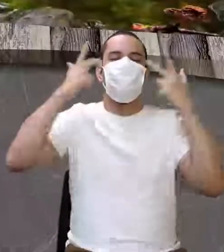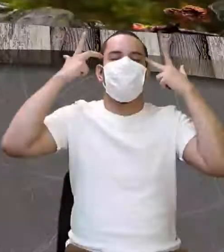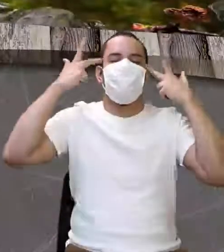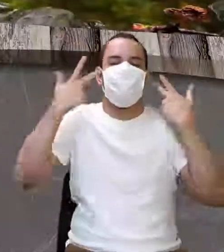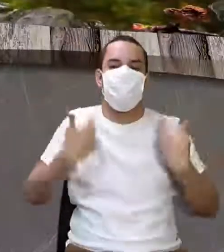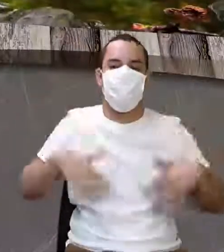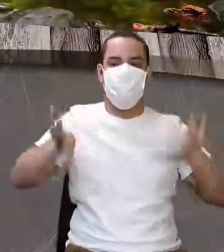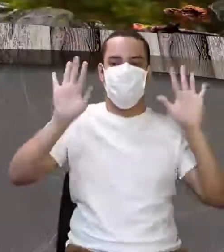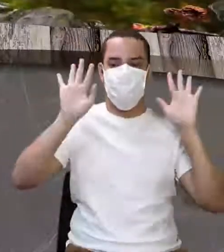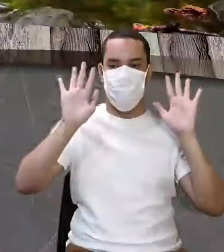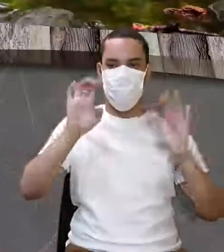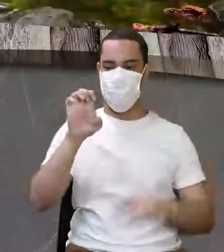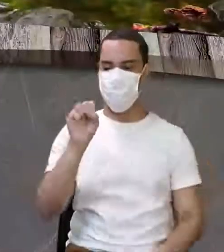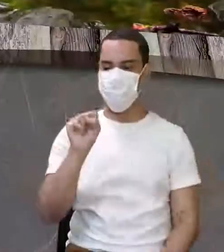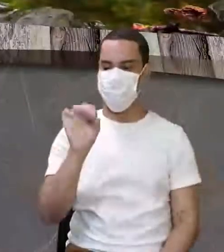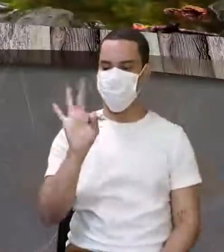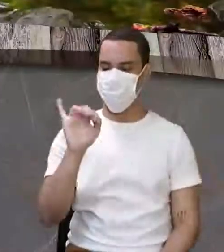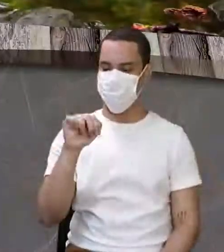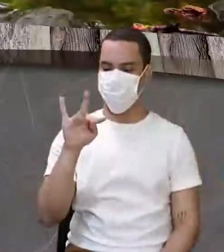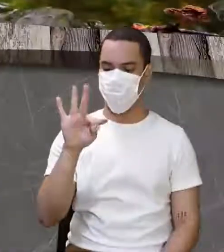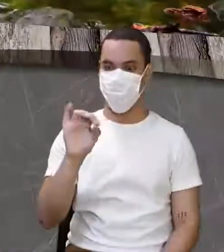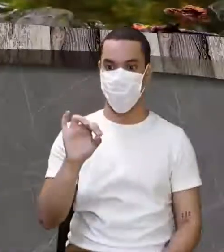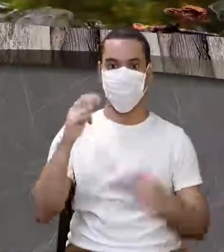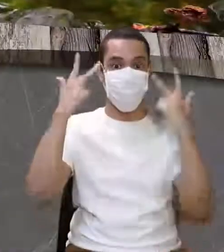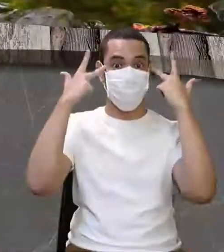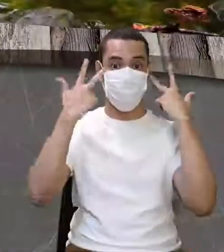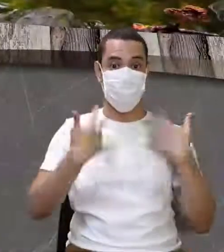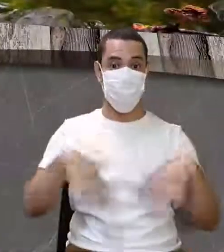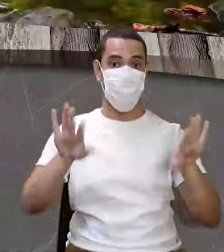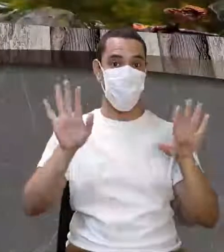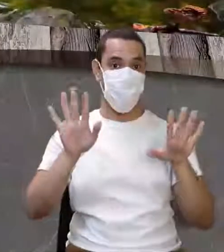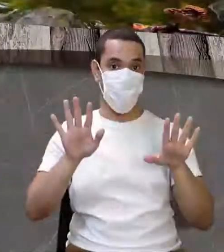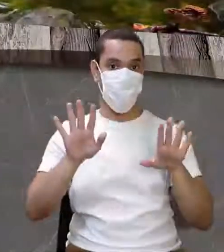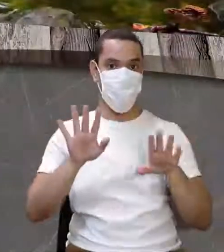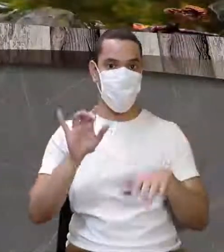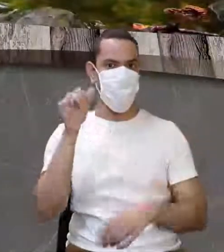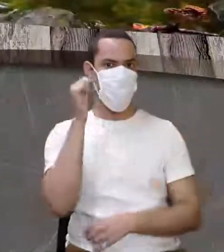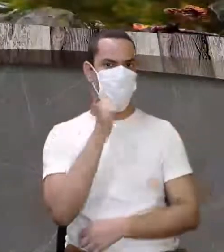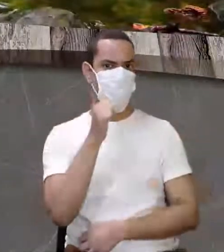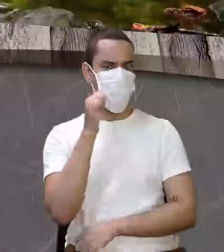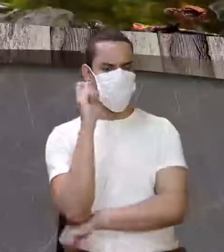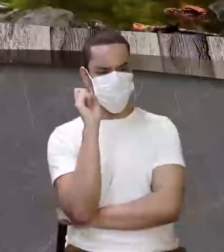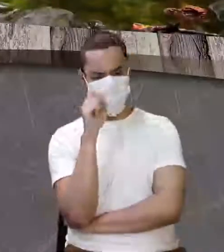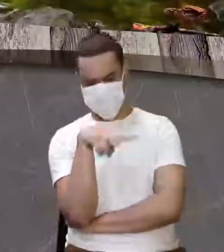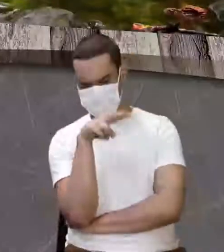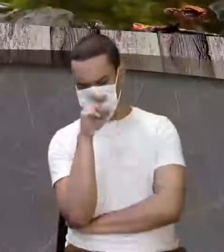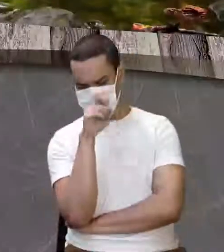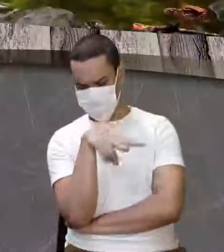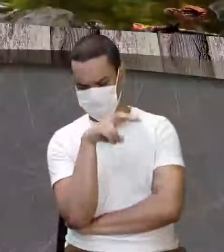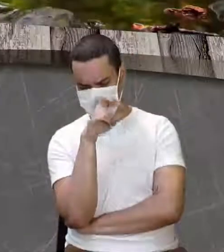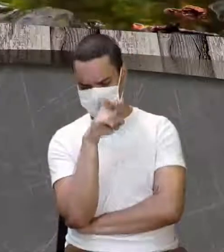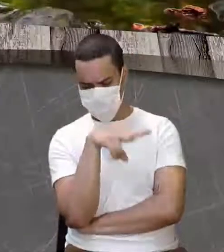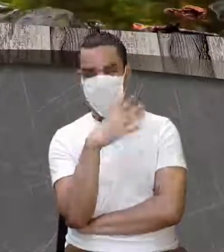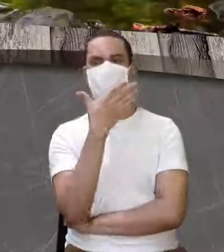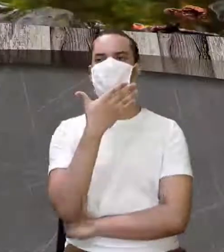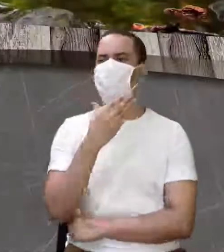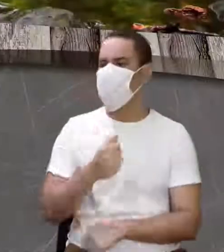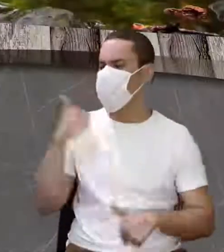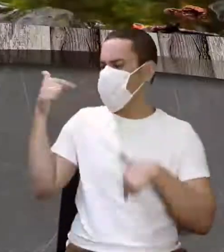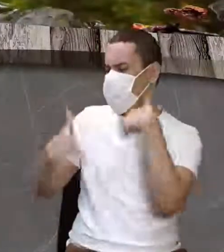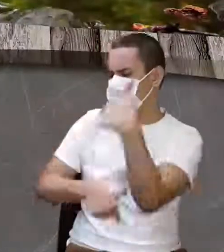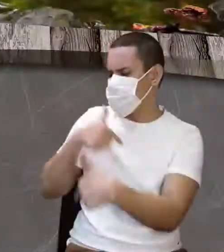têm um instinto. Então, eles conseguem captar essas informações. As fêmeas, elas ficam só observando, tá? Para